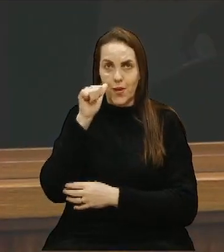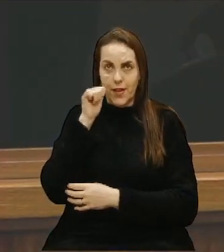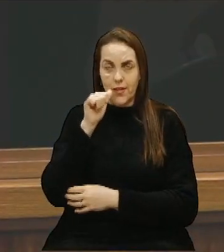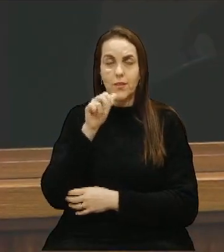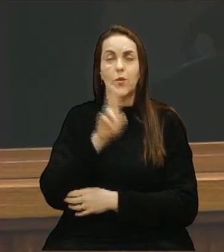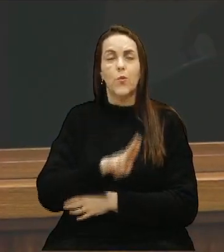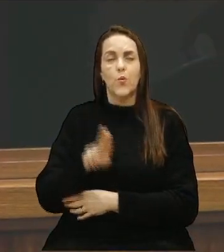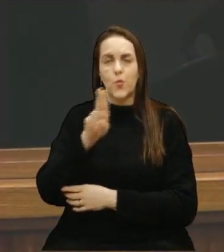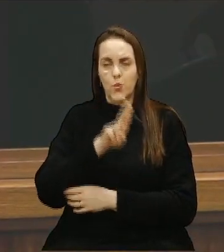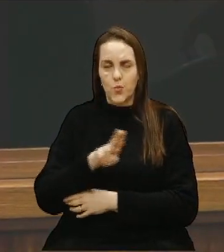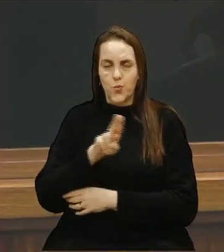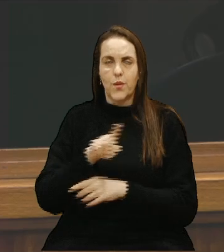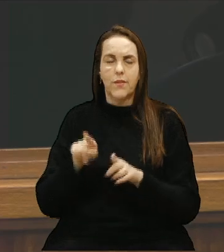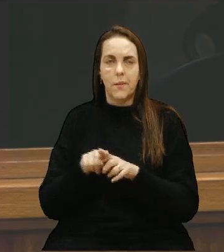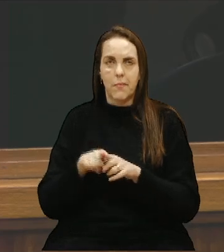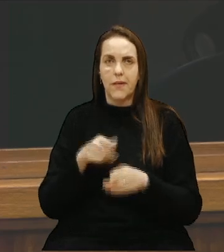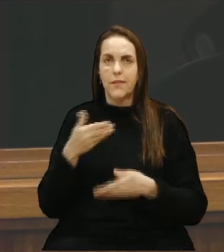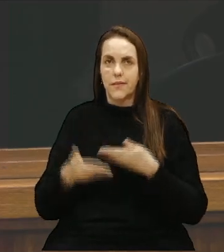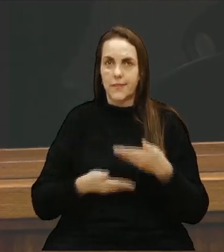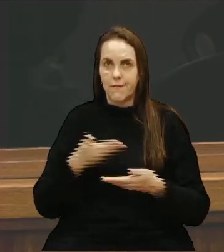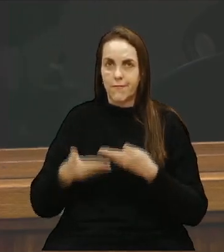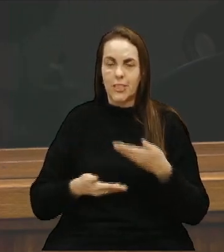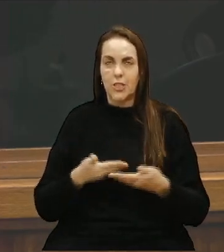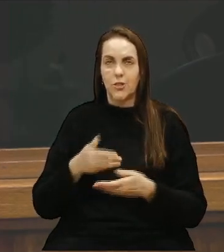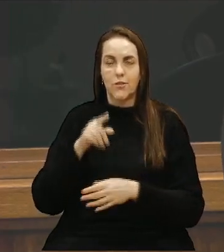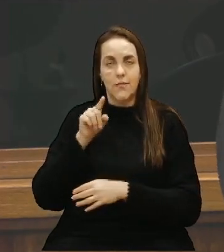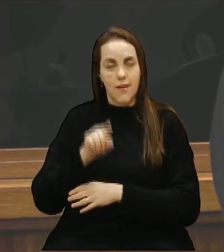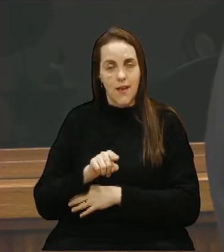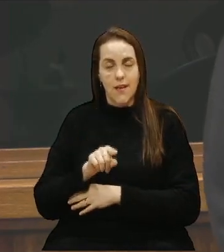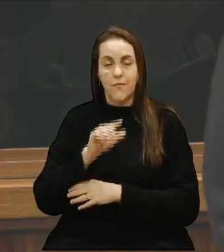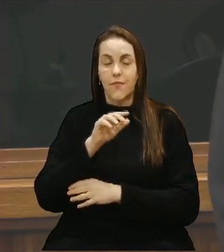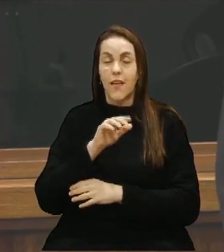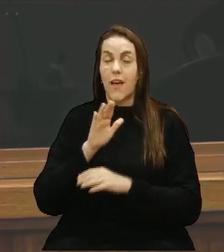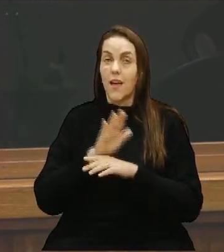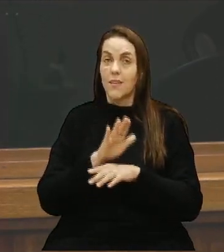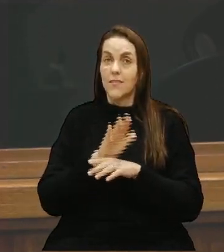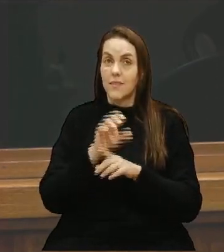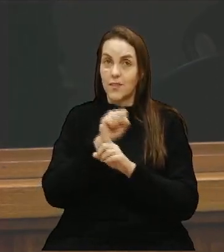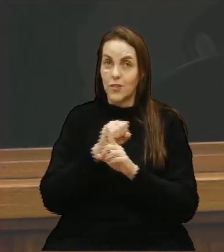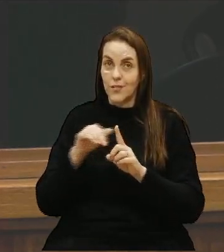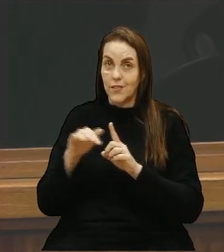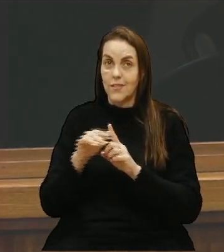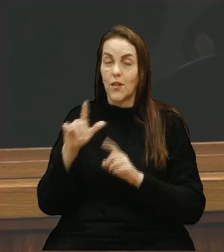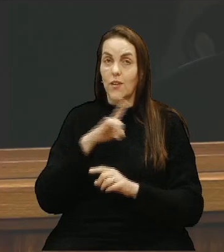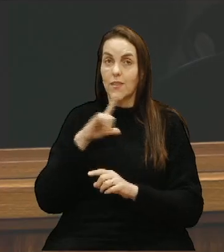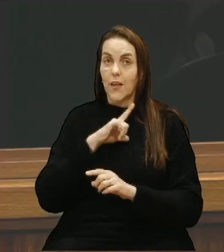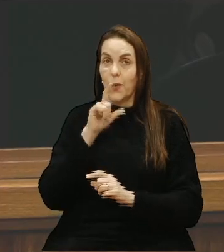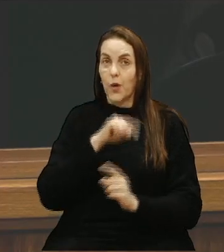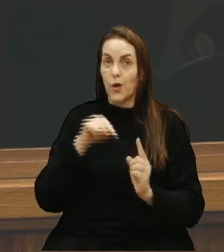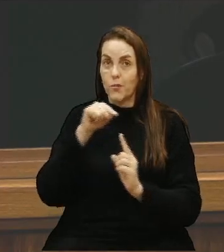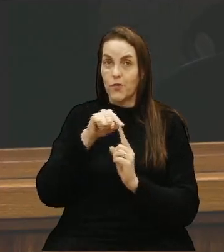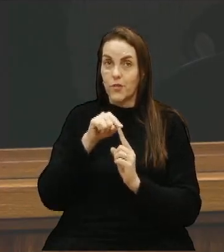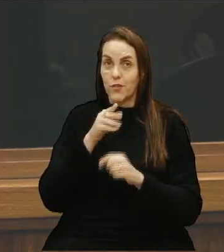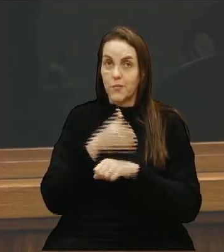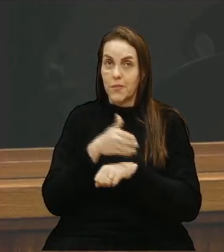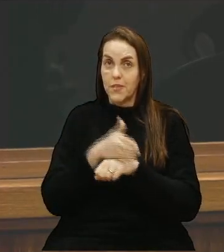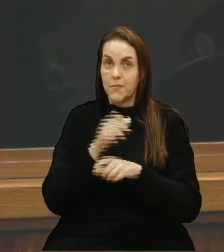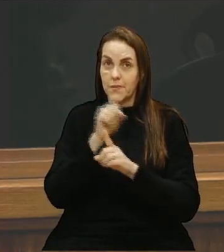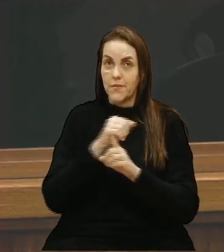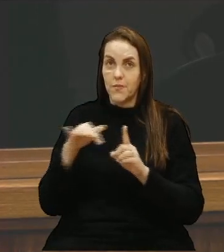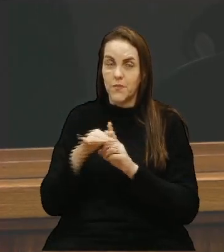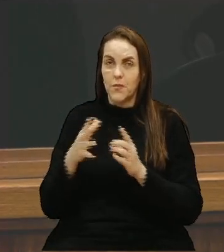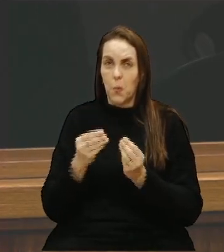dos serviços tinham presente, que é fundamental. A assistência social, nobres colegas, tem um caráter de participação social muito grande. As